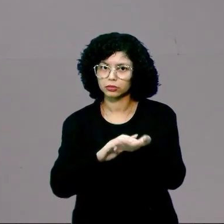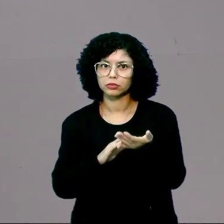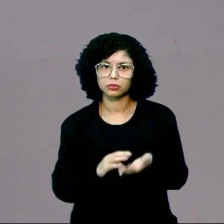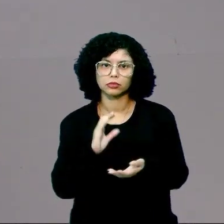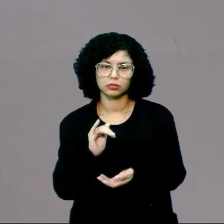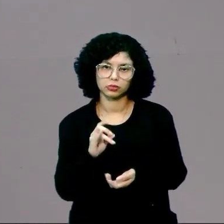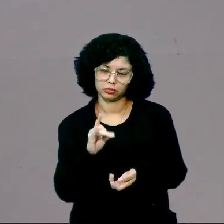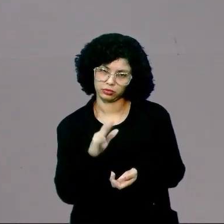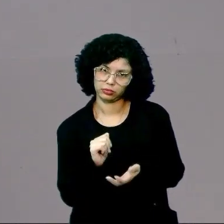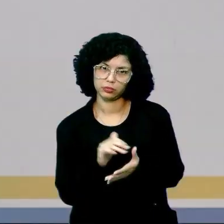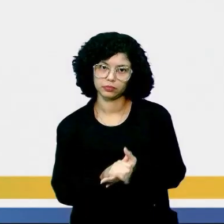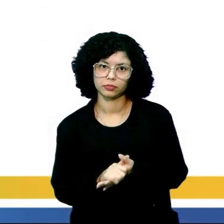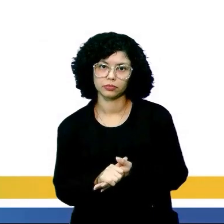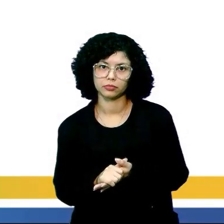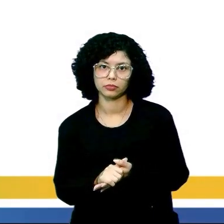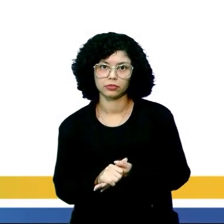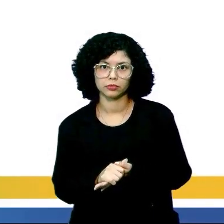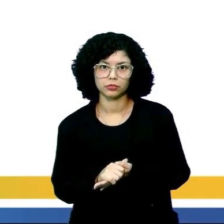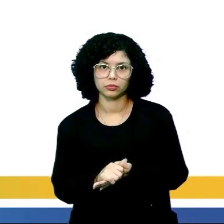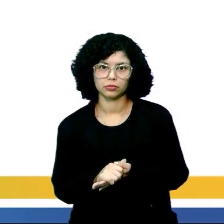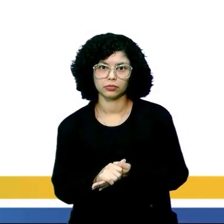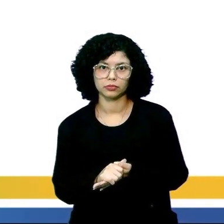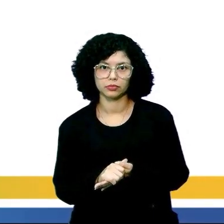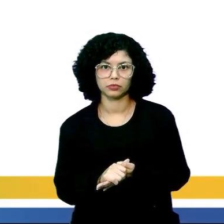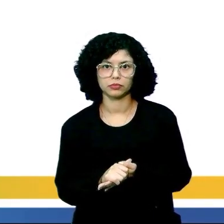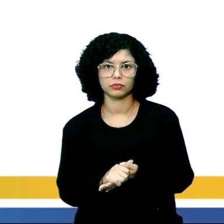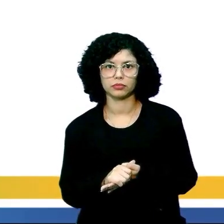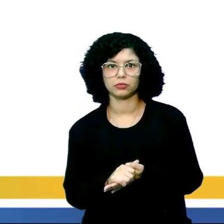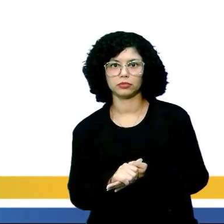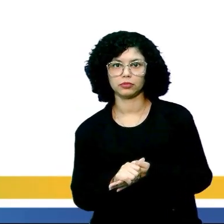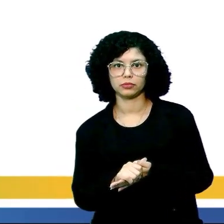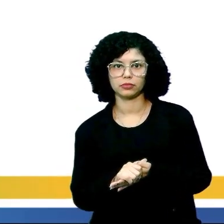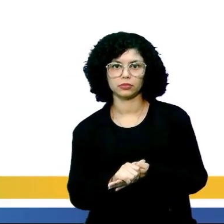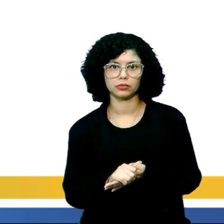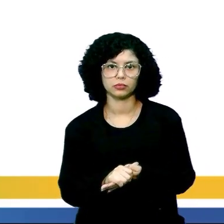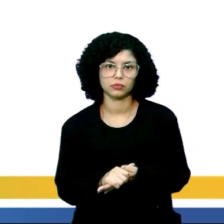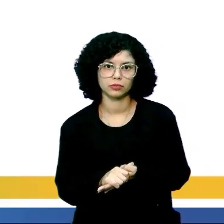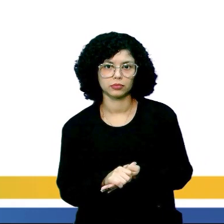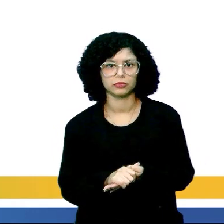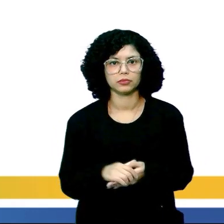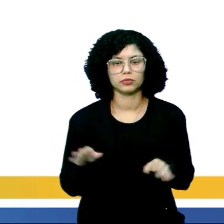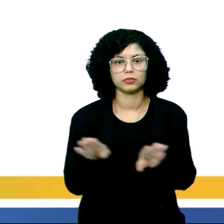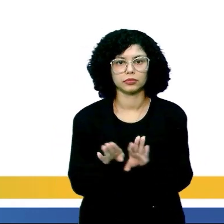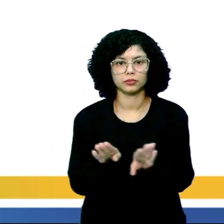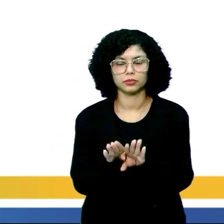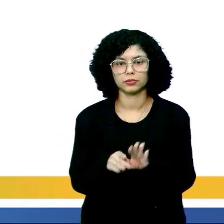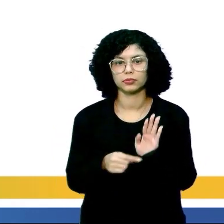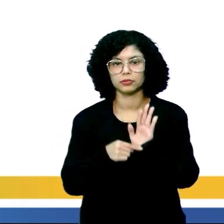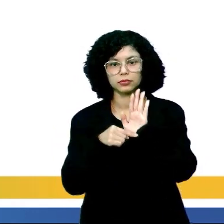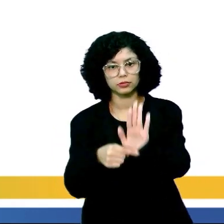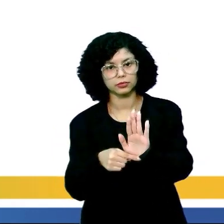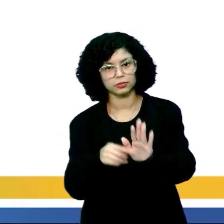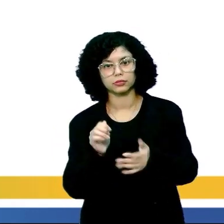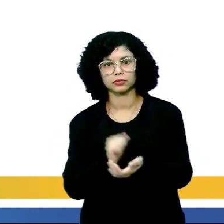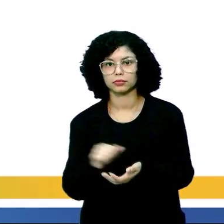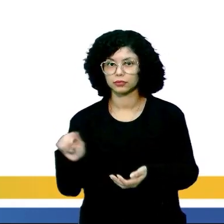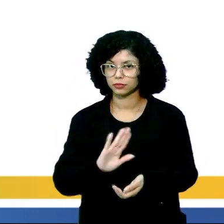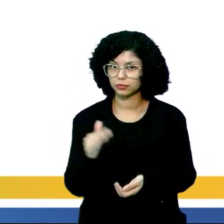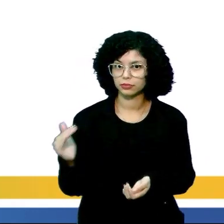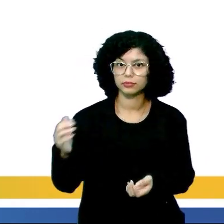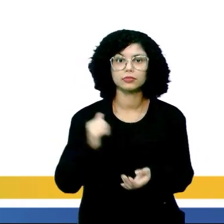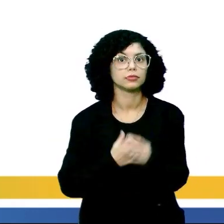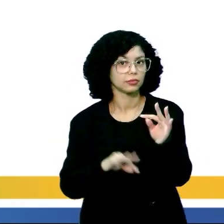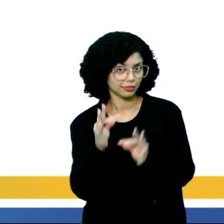o código de barras. E aí a outra senhora, né, ela tá mostrando ali o quanto que ela